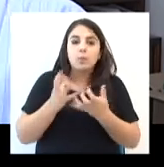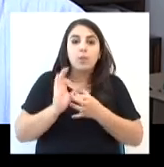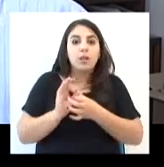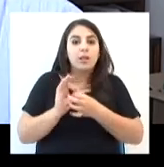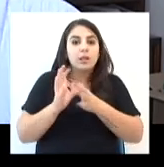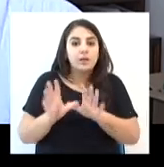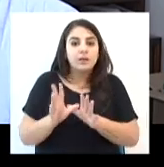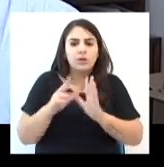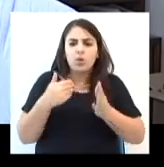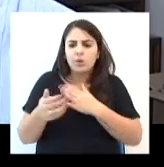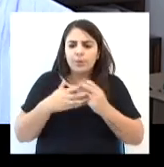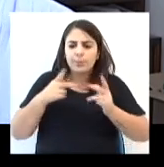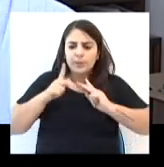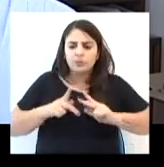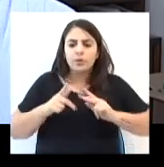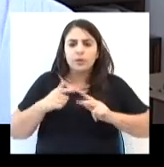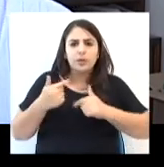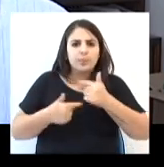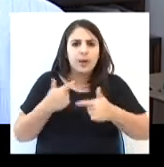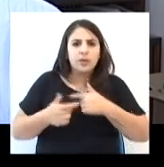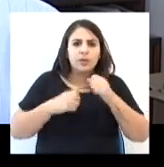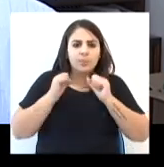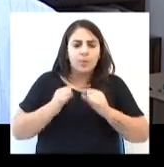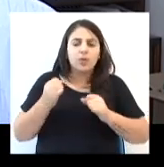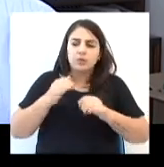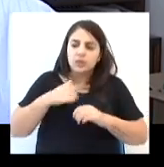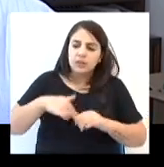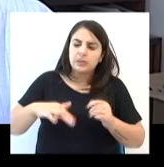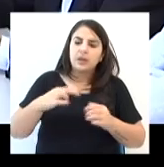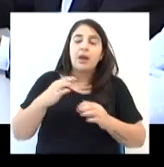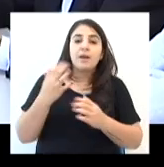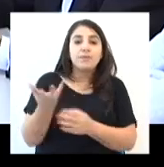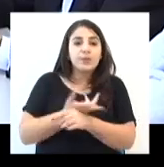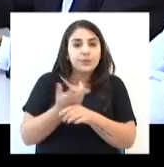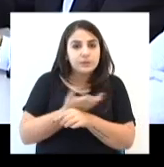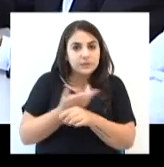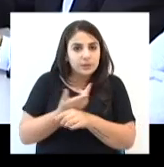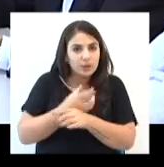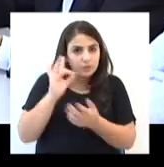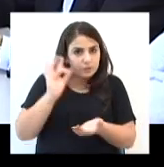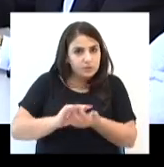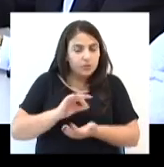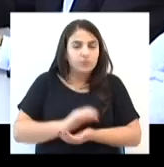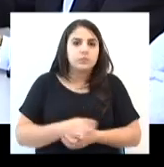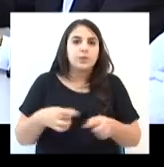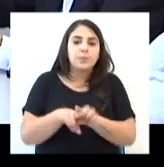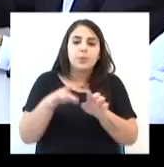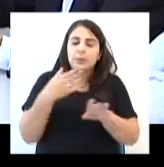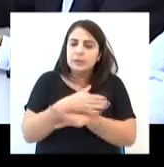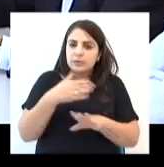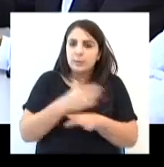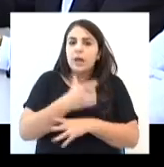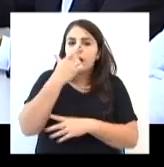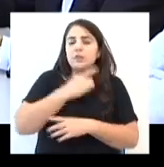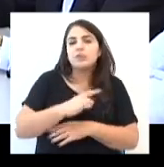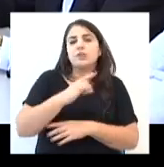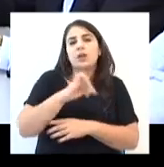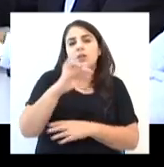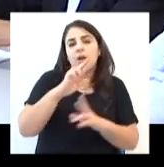que todo mundo que anda por ela pudesse deslocar na velocidade regulamentar. Os participantes consideraram a